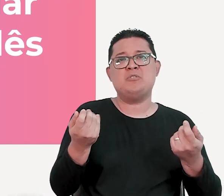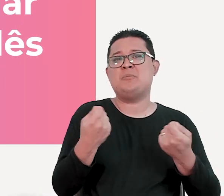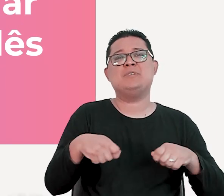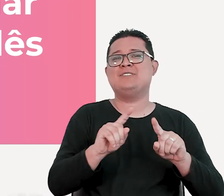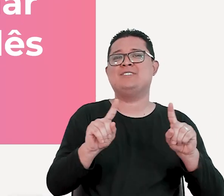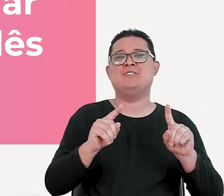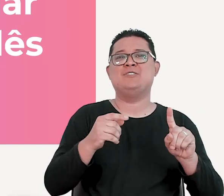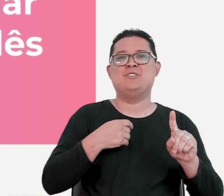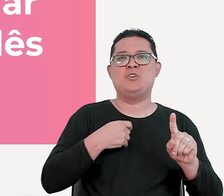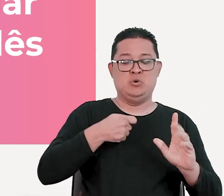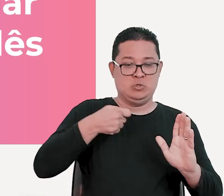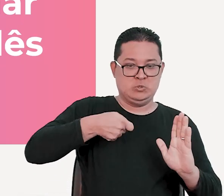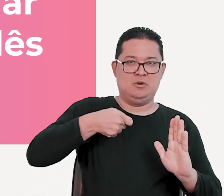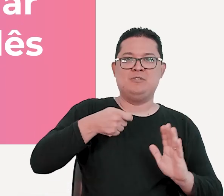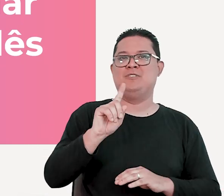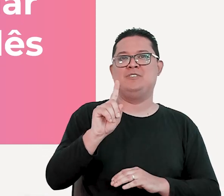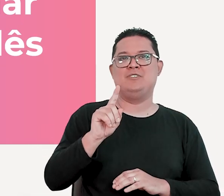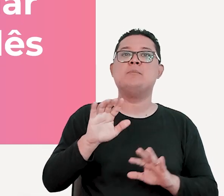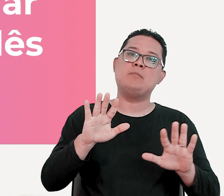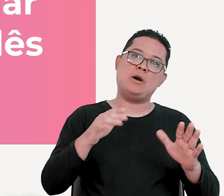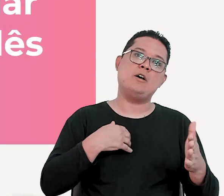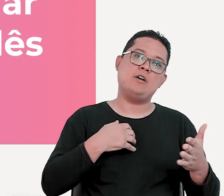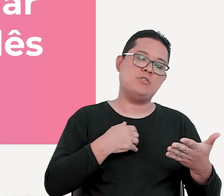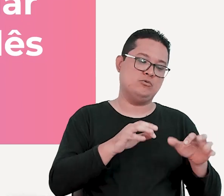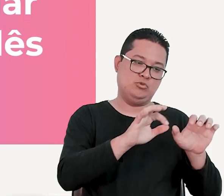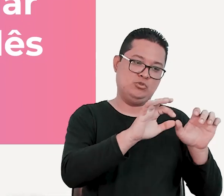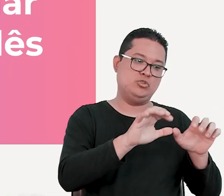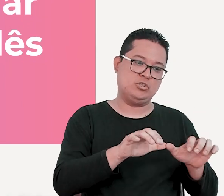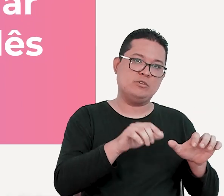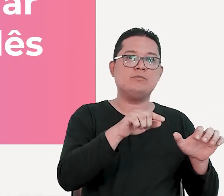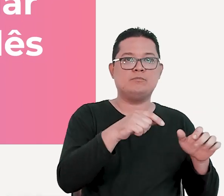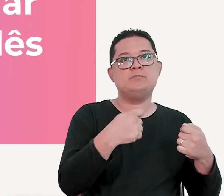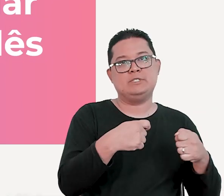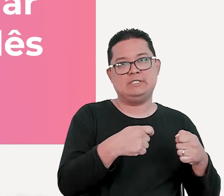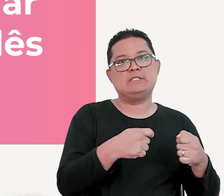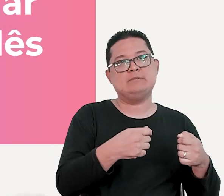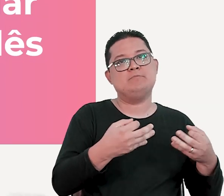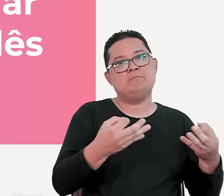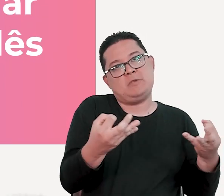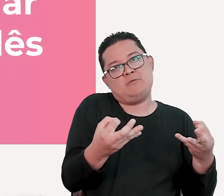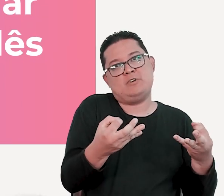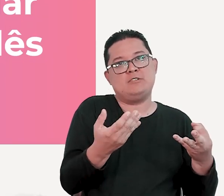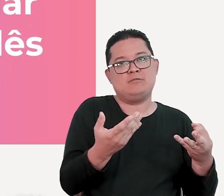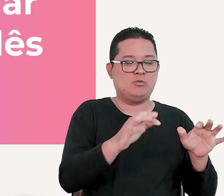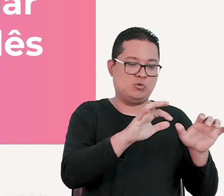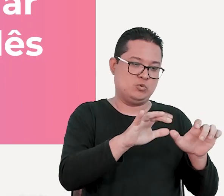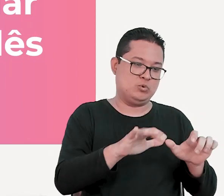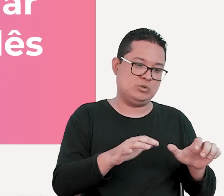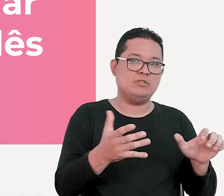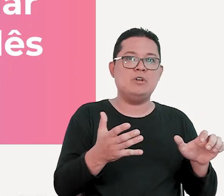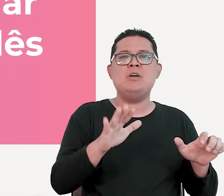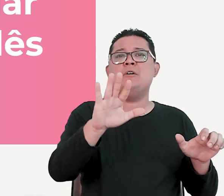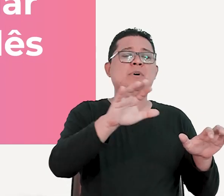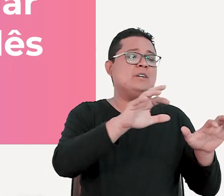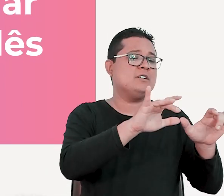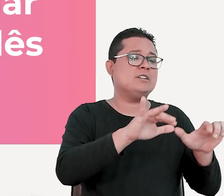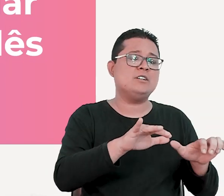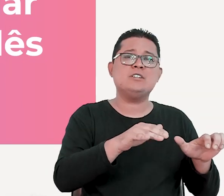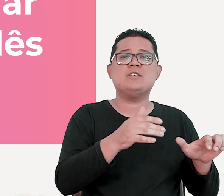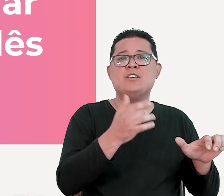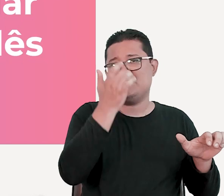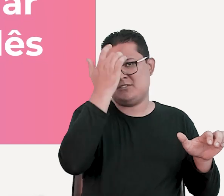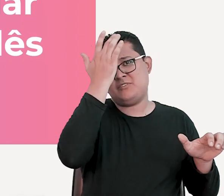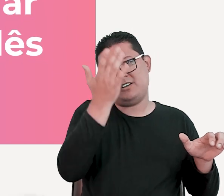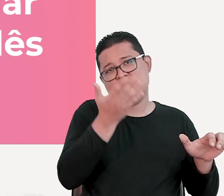cobrança. Mas a minha escrita precisa ser impecável. Só que é isso, né? Para escrever é outra coisa. Você vai lá, escreve, revisa, repensa. É um